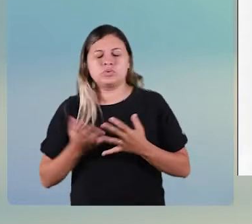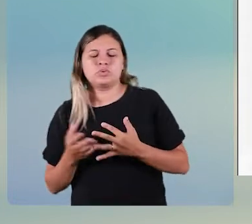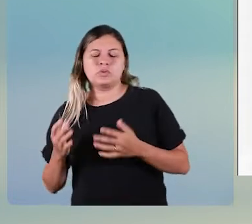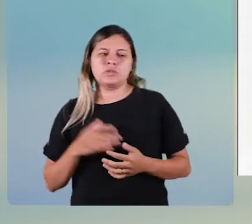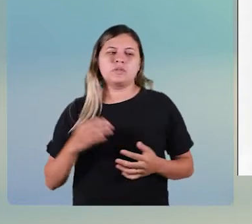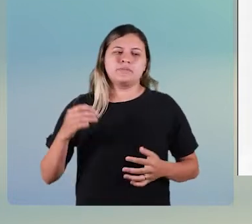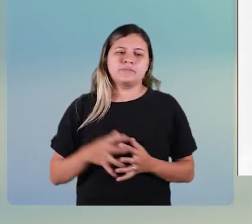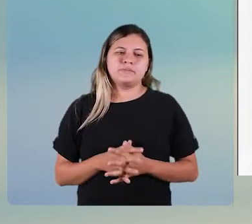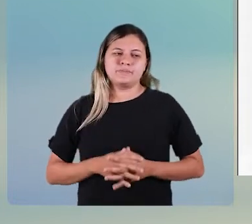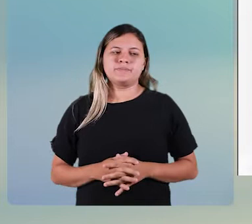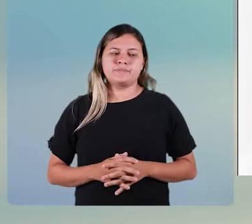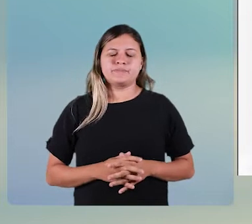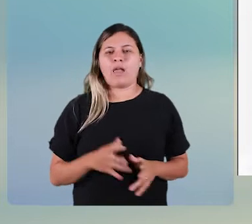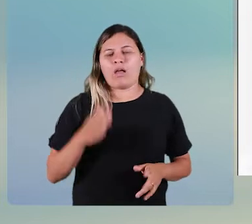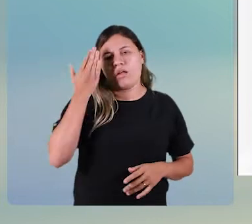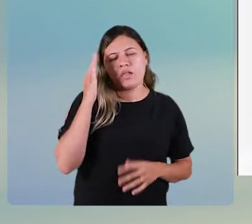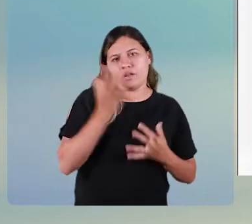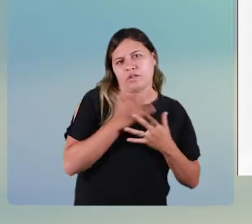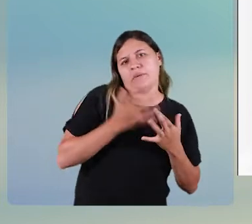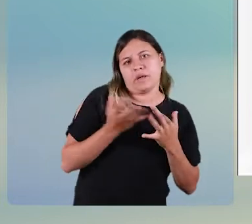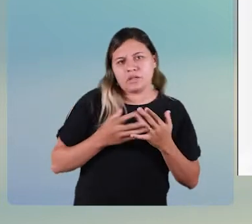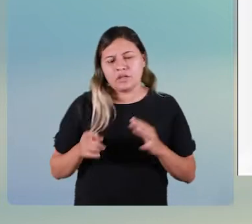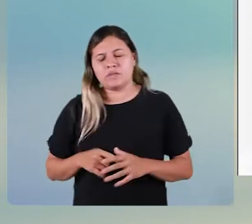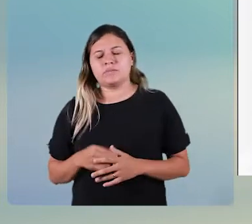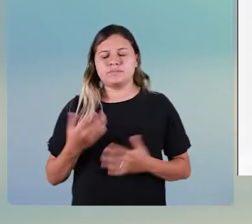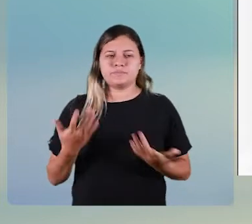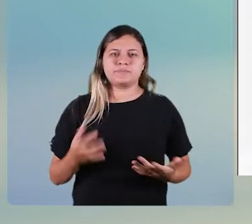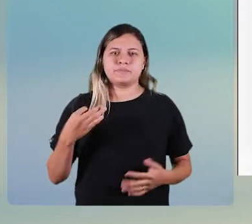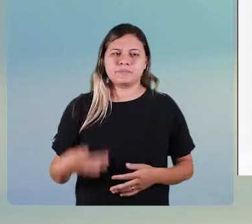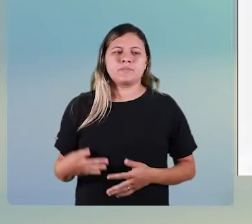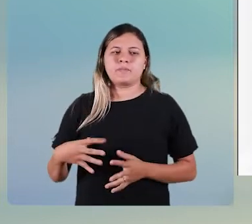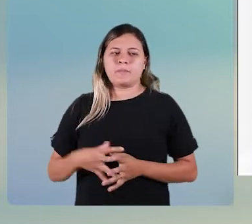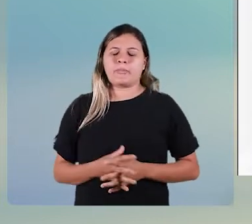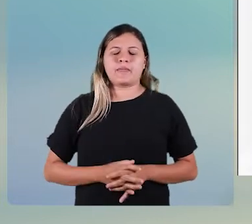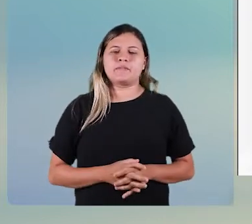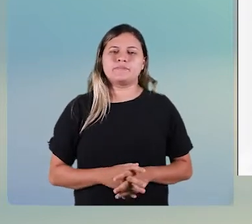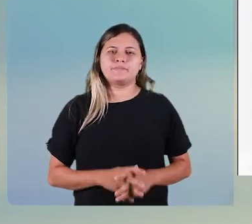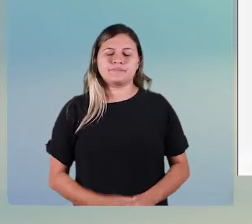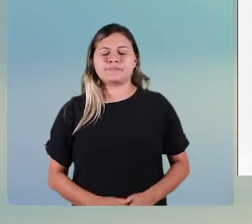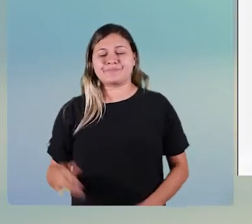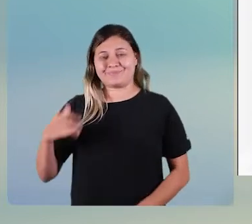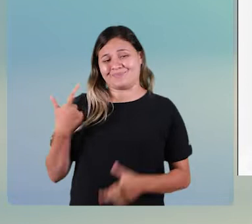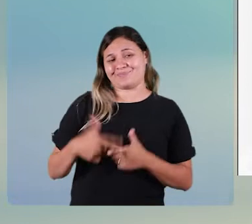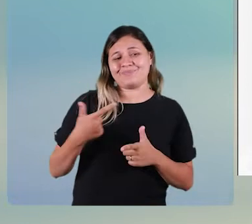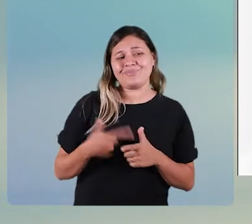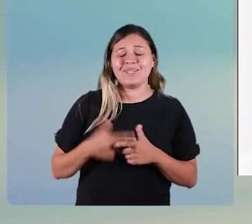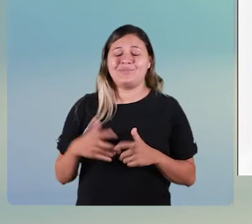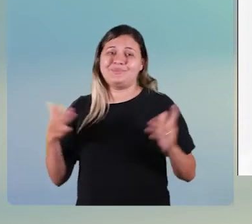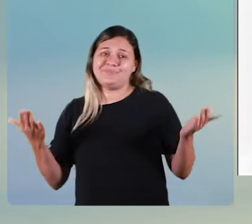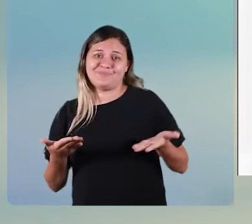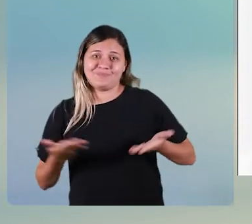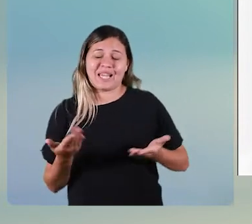Suas frações são separadas dessa forma, por destilação fracionada, tá certo? Um dos principais problemas, pessoal, né,